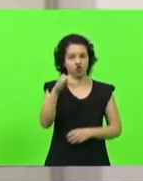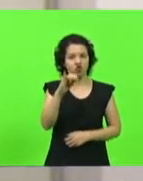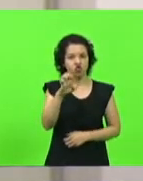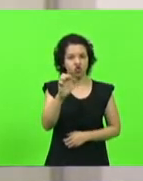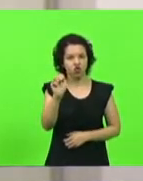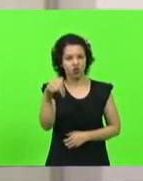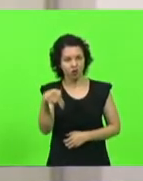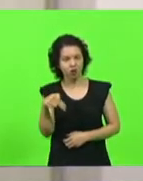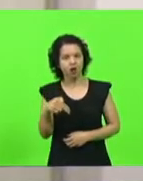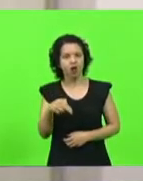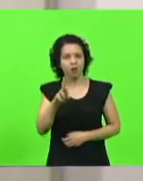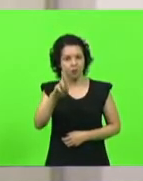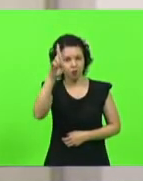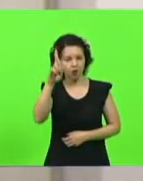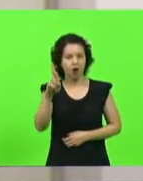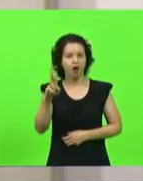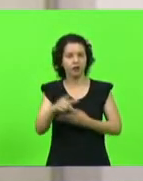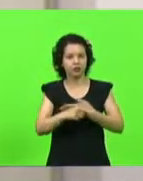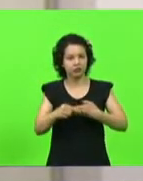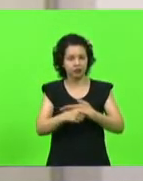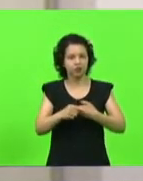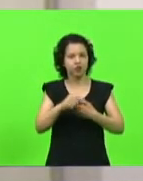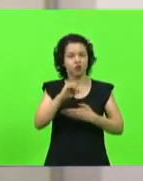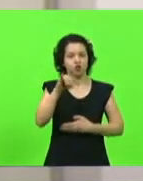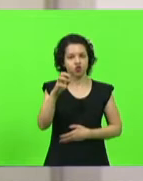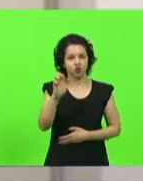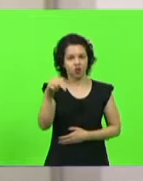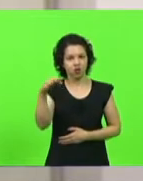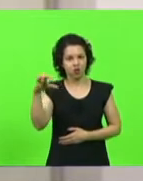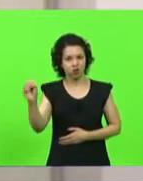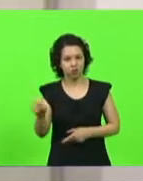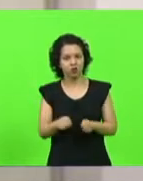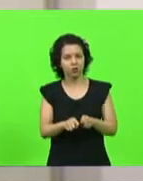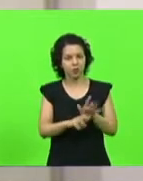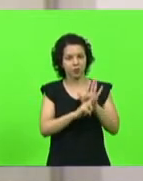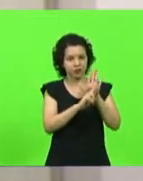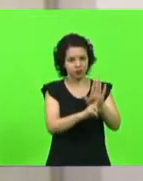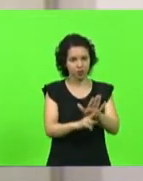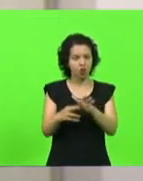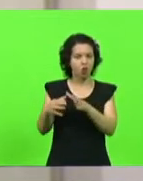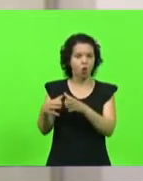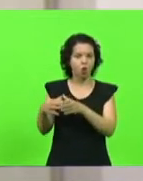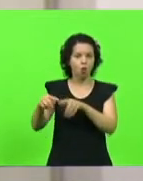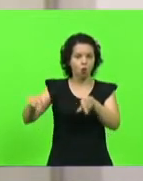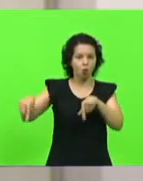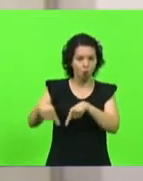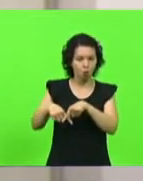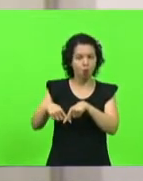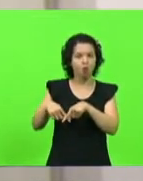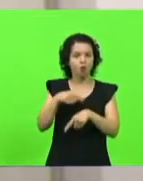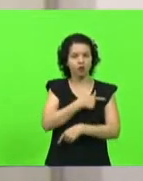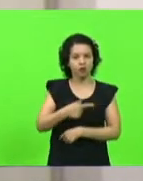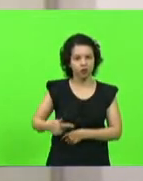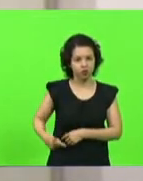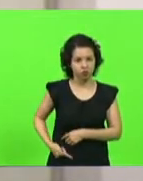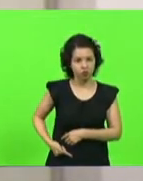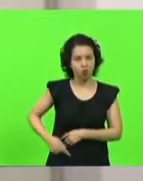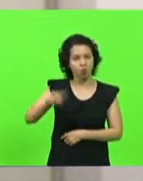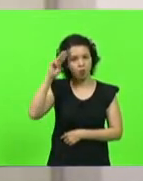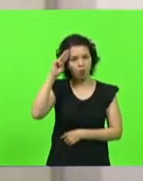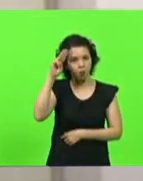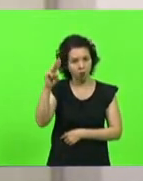Juliano Batalha Chiodelli, neste ato representando o gabinete do governador do estado de Santa Catarina, reverendíssimo missionário